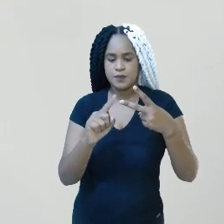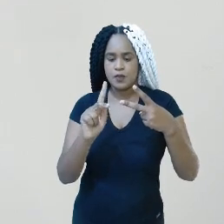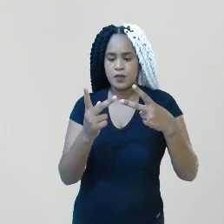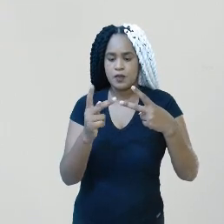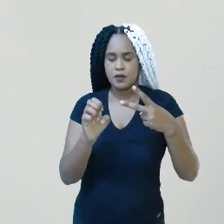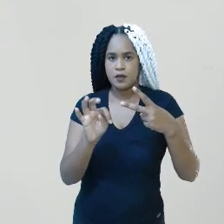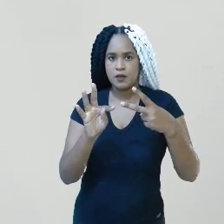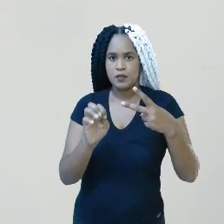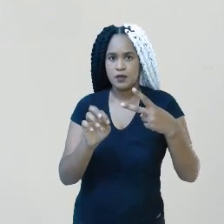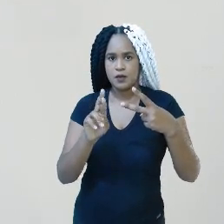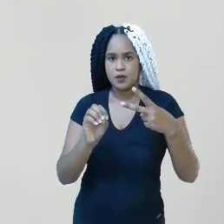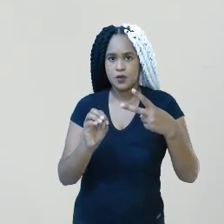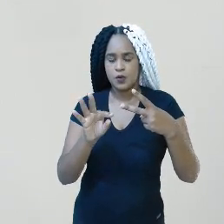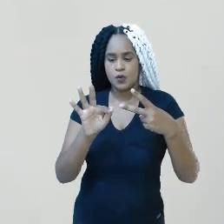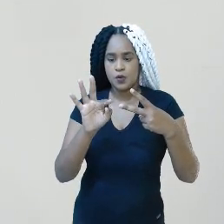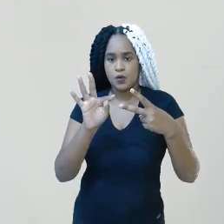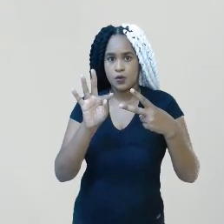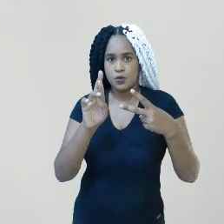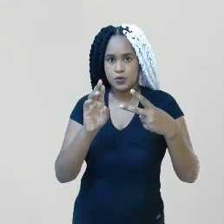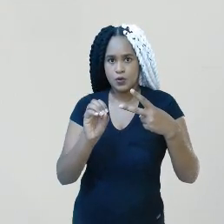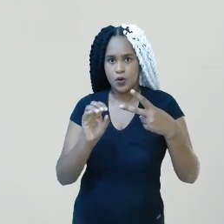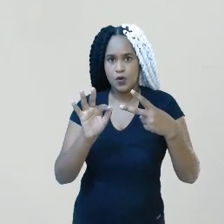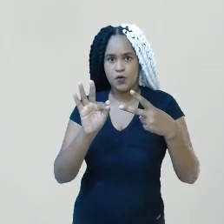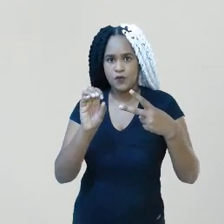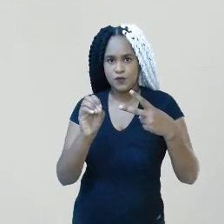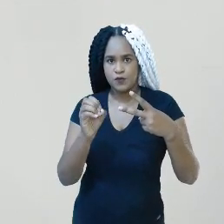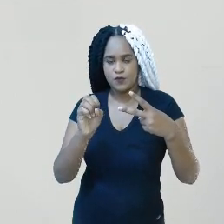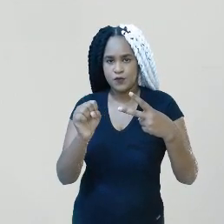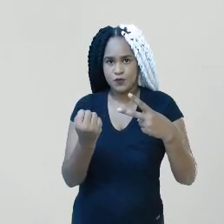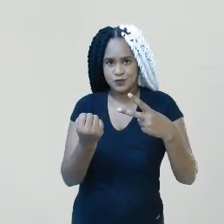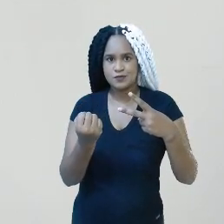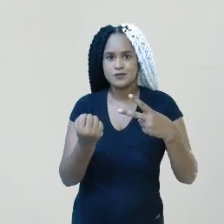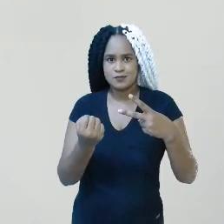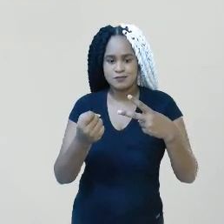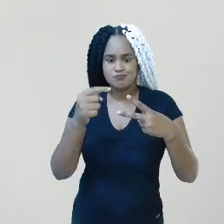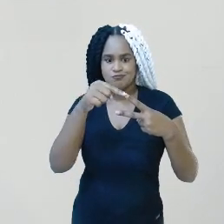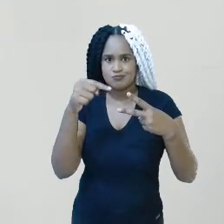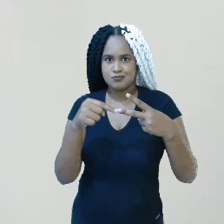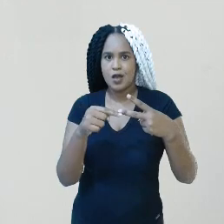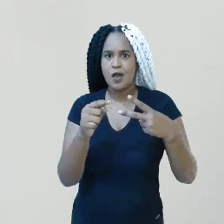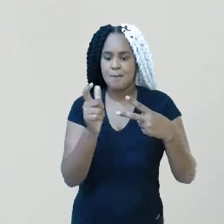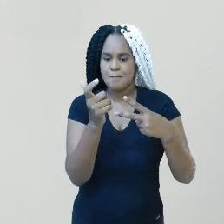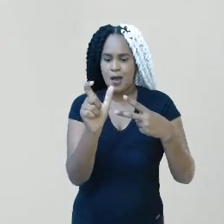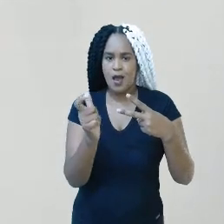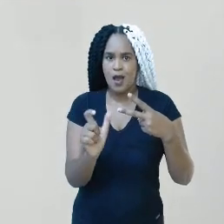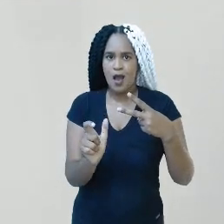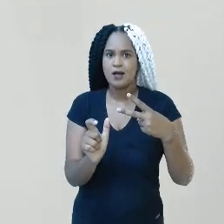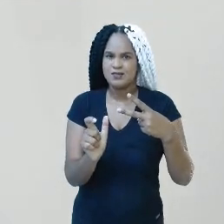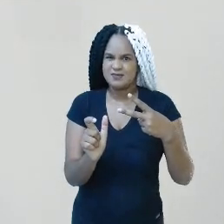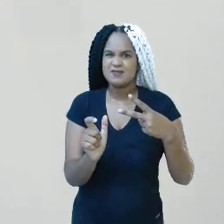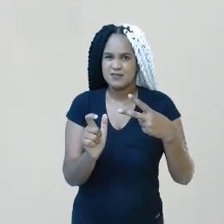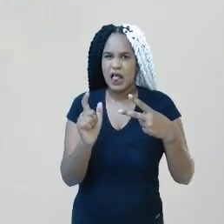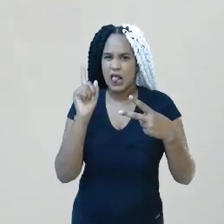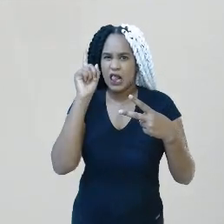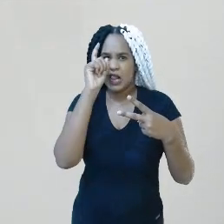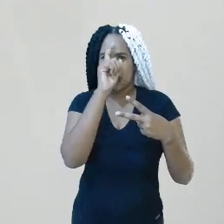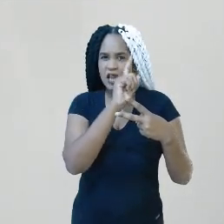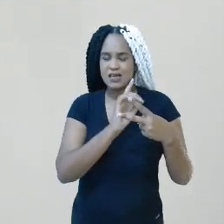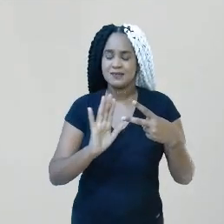heterótrofos. Certo? Ganha um doce quem fala rápido, autótrofos, heterótrofos, autótrofos, heterótrofos. São palavras